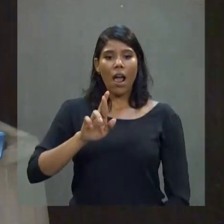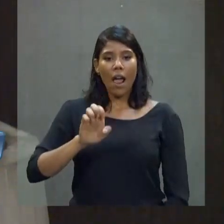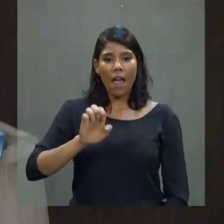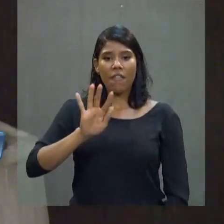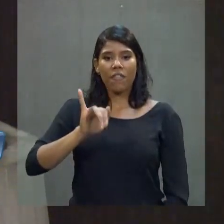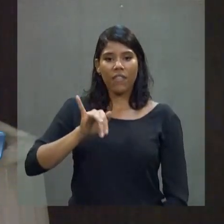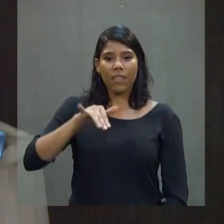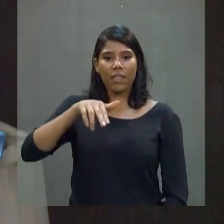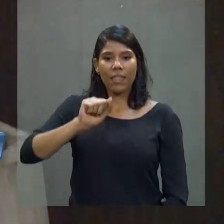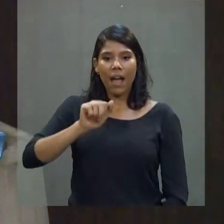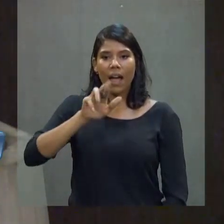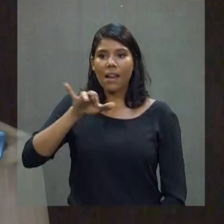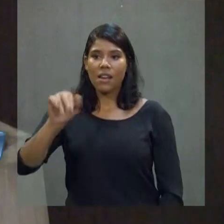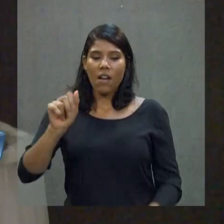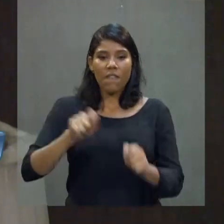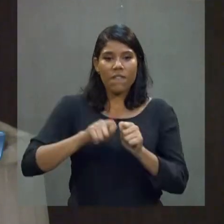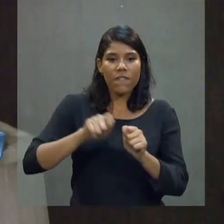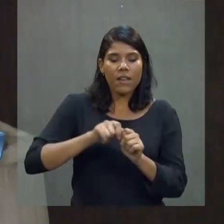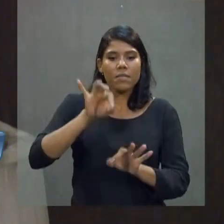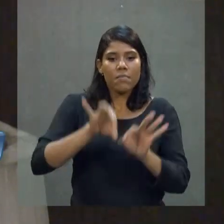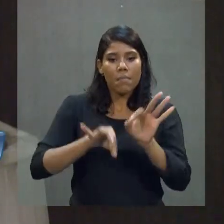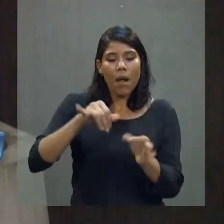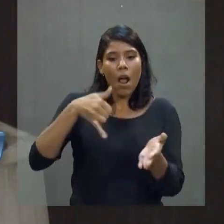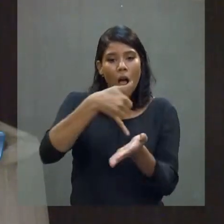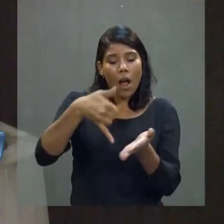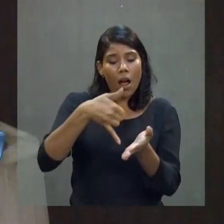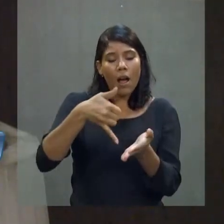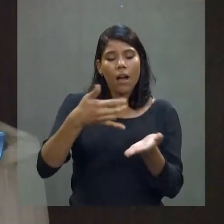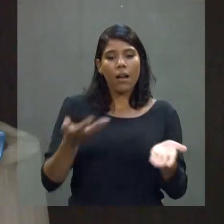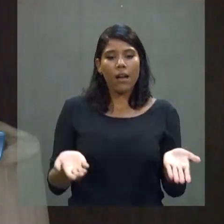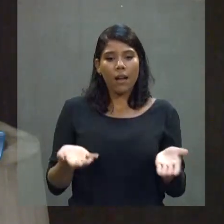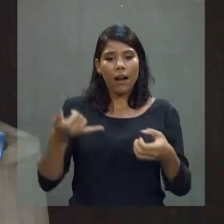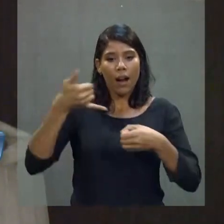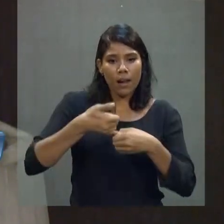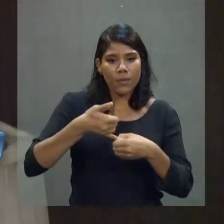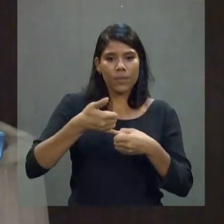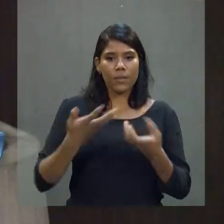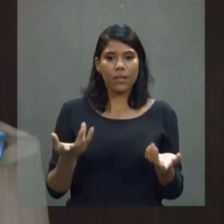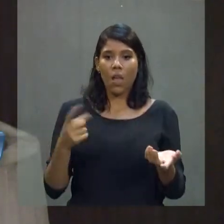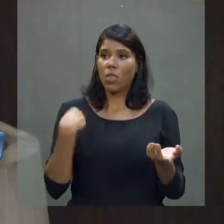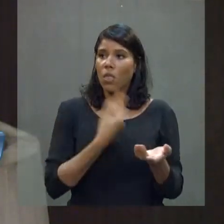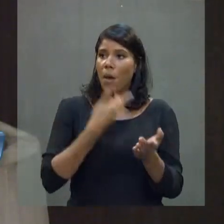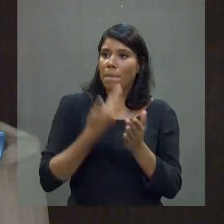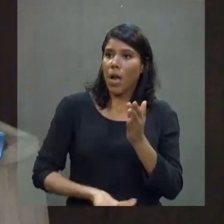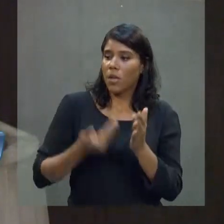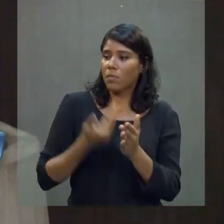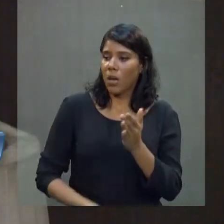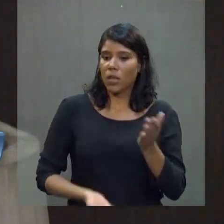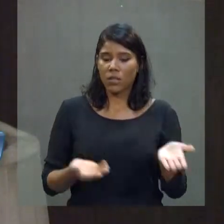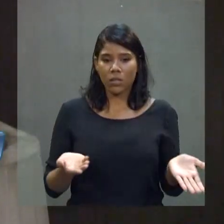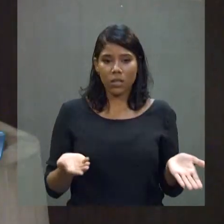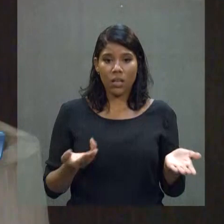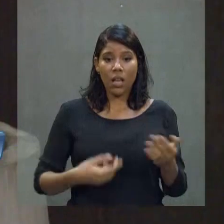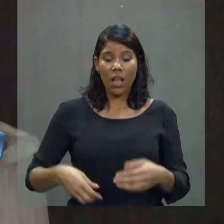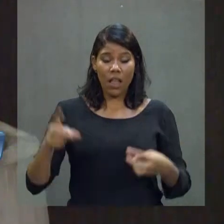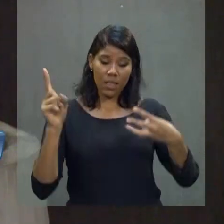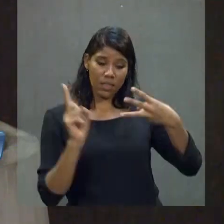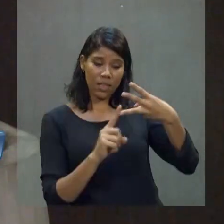Perdendo capacidade de refino para o capital estrangeiro. E terceiro,